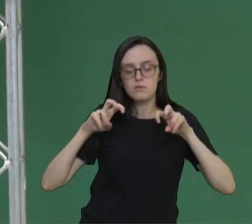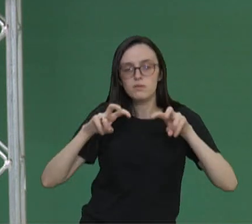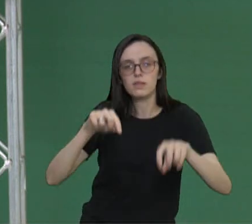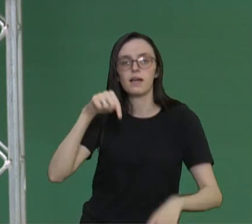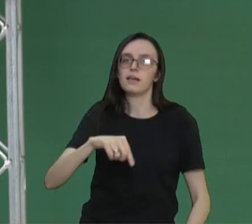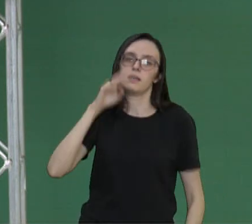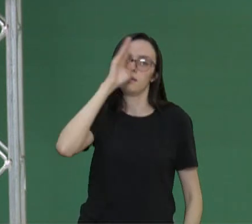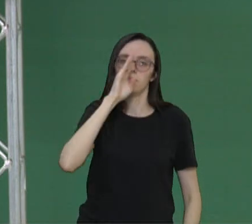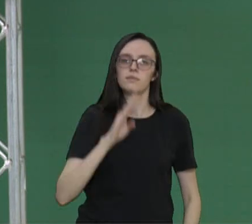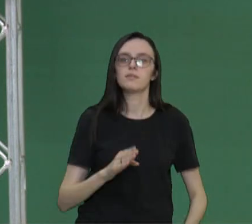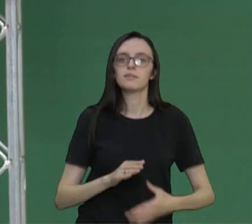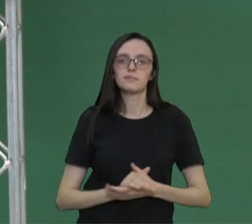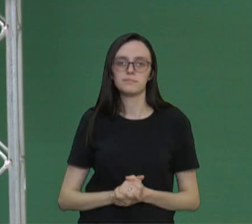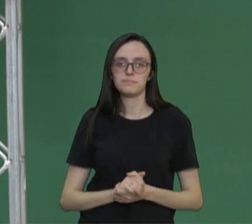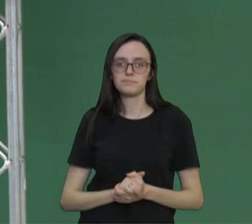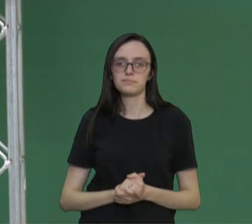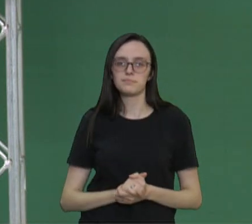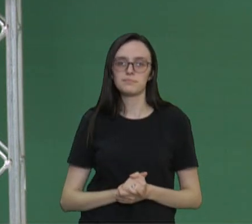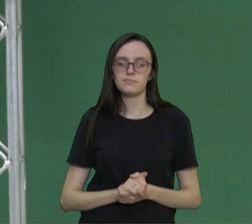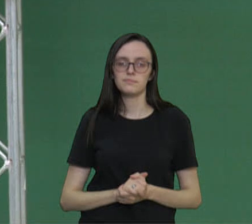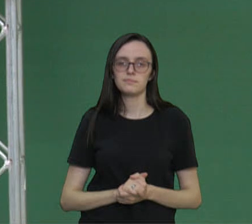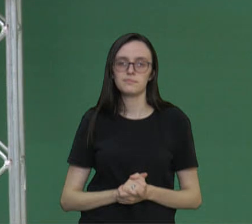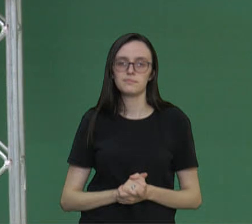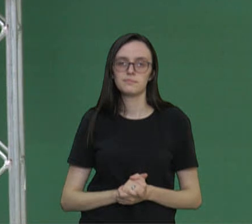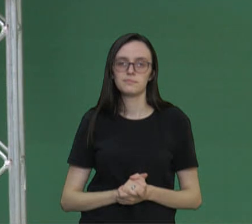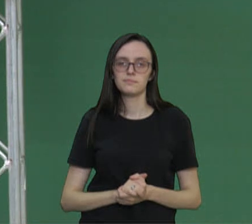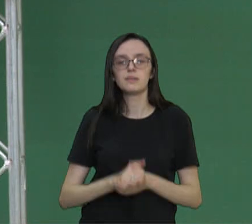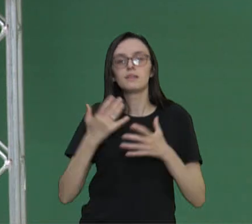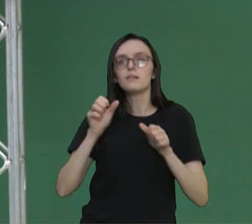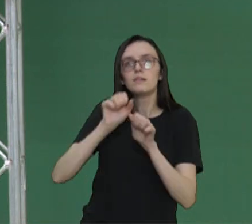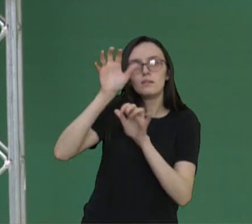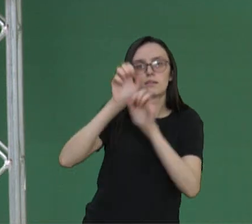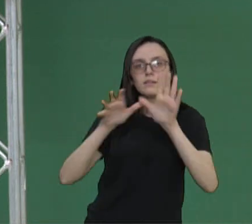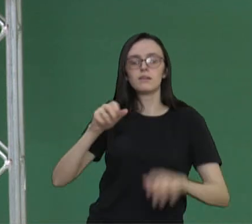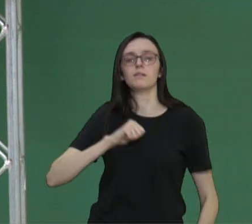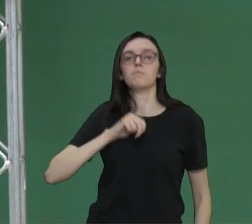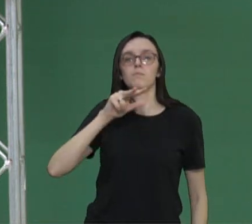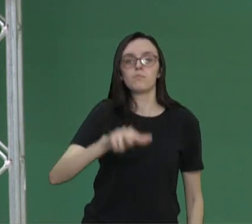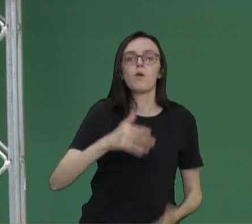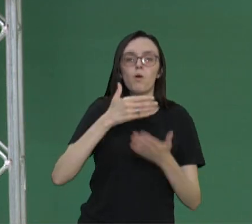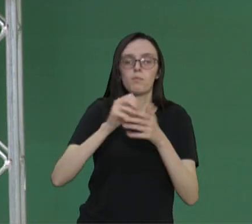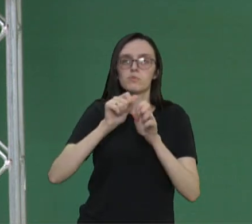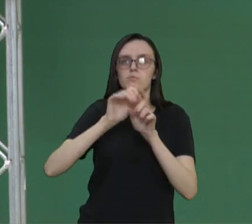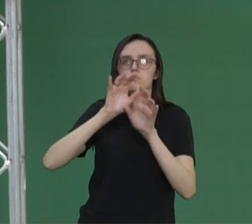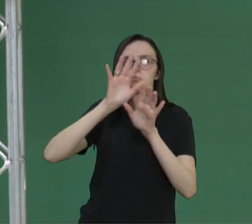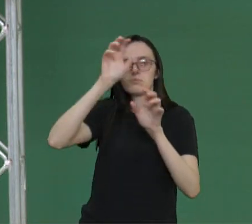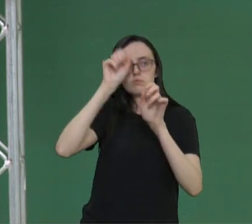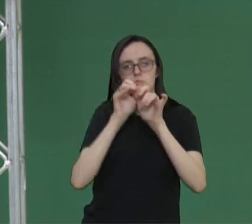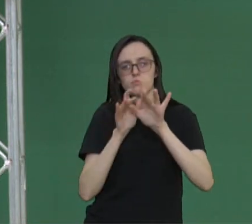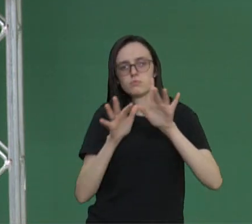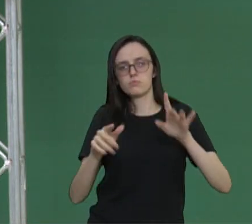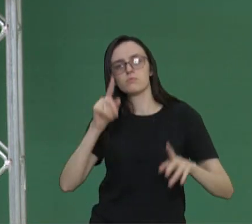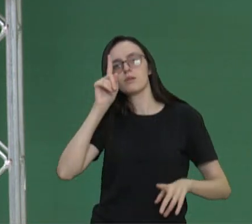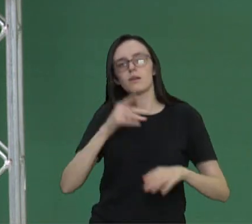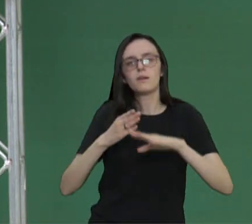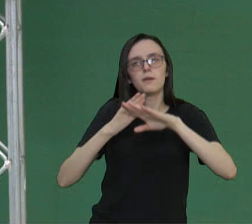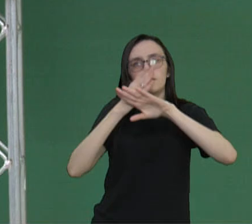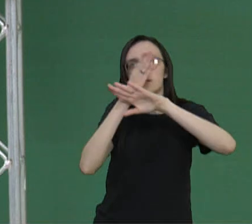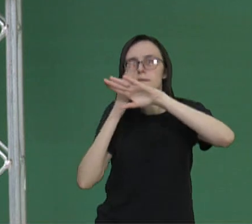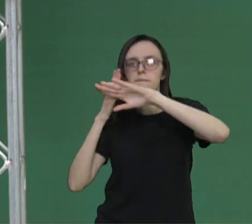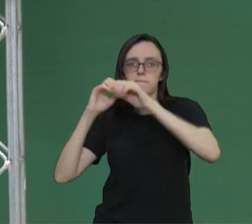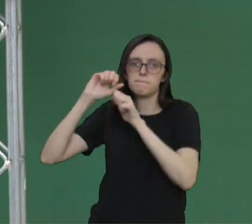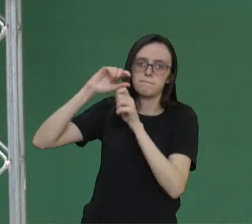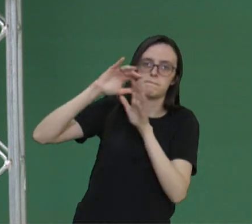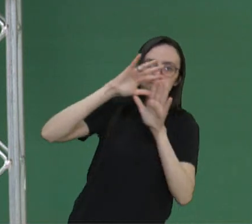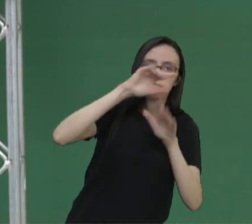no Brasil. E aí o território, aí os portugueses foram se expandindo, né? Foram entrando para o